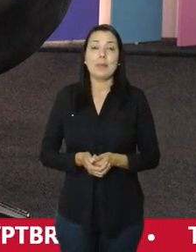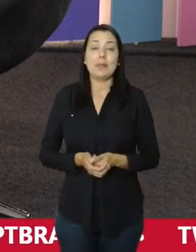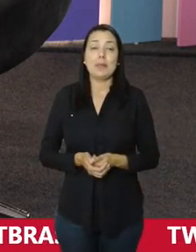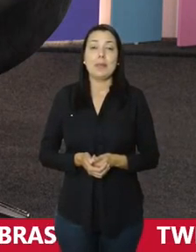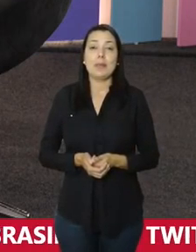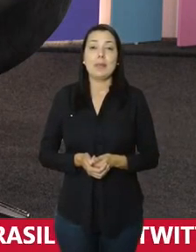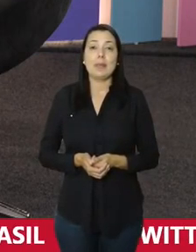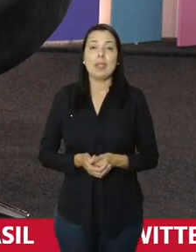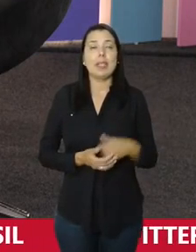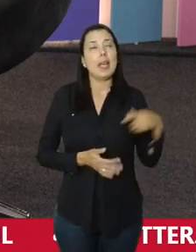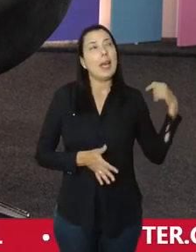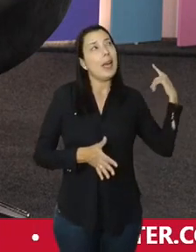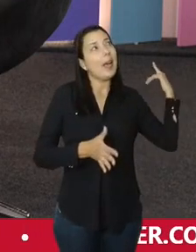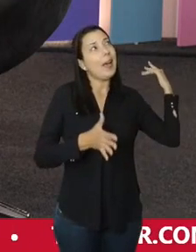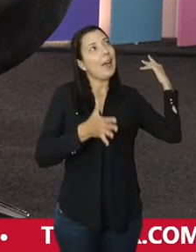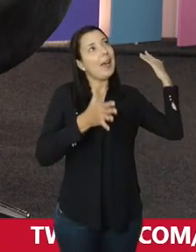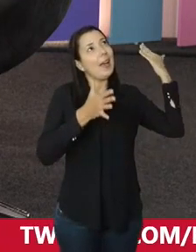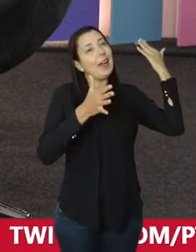Desde aqueles